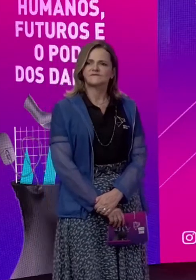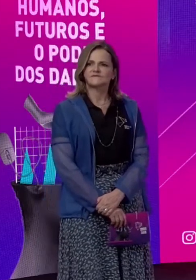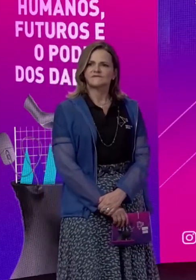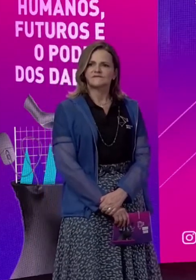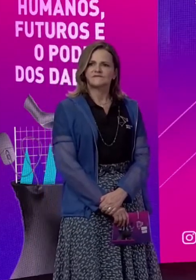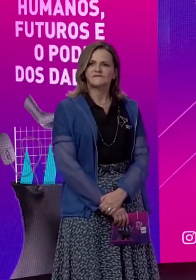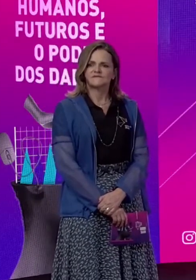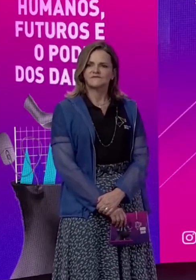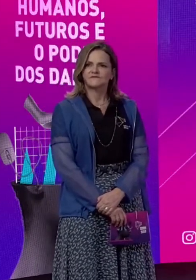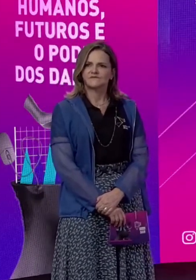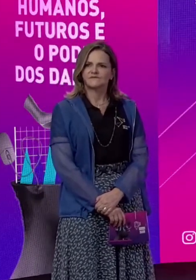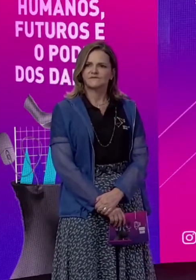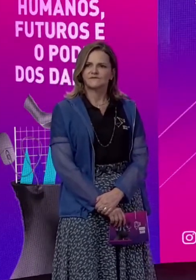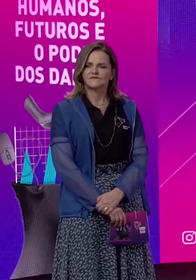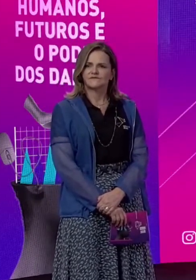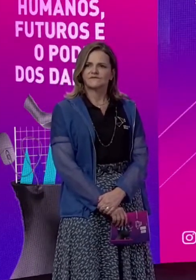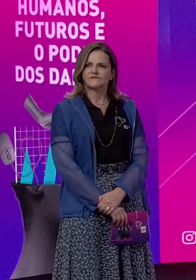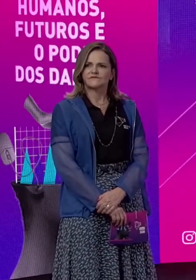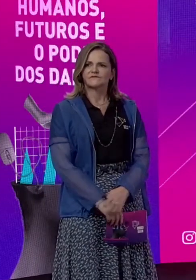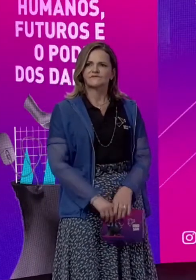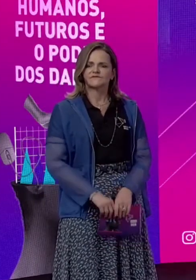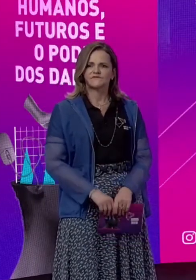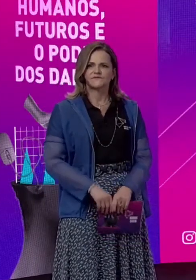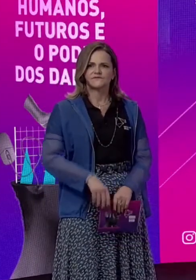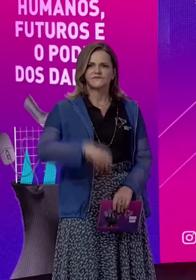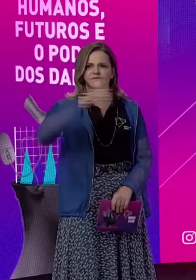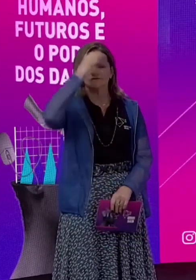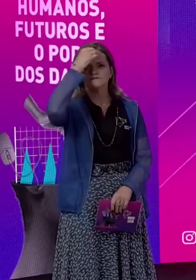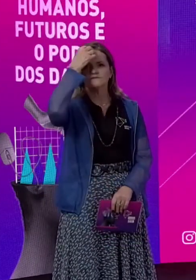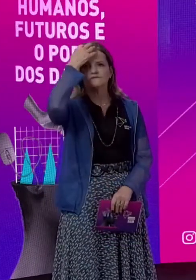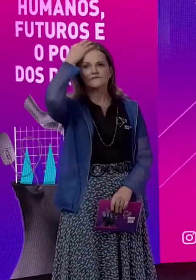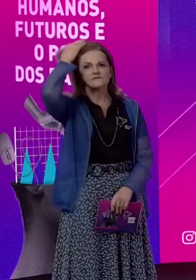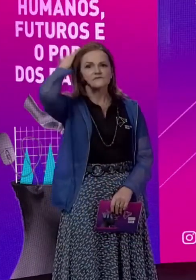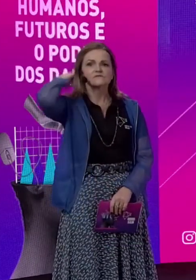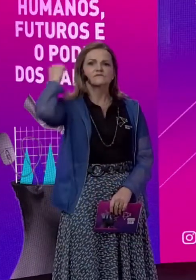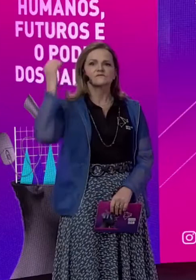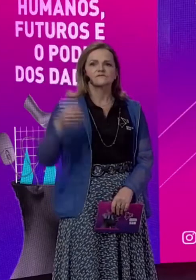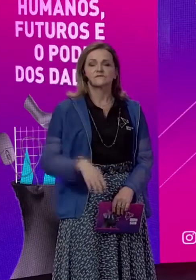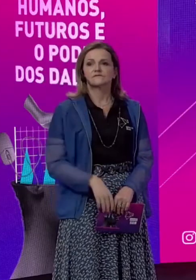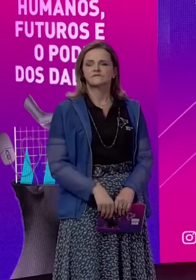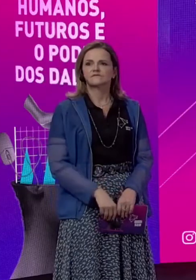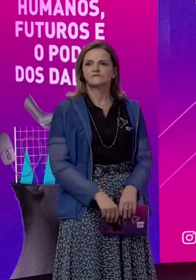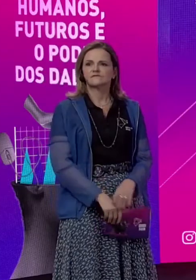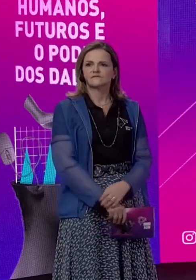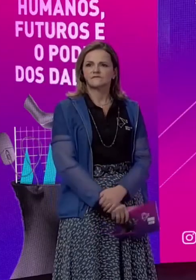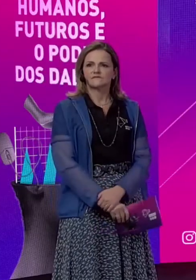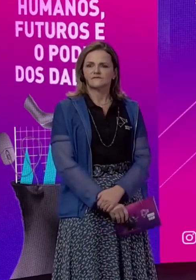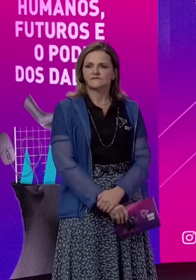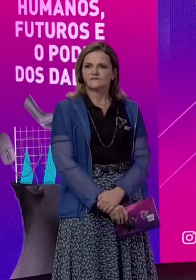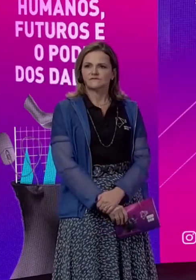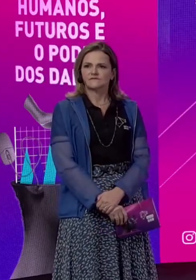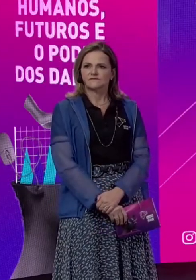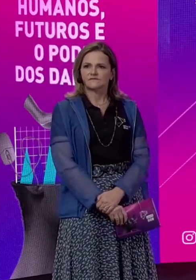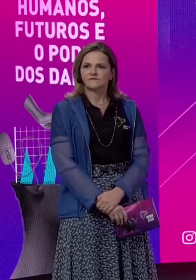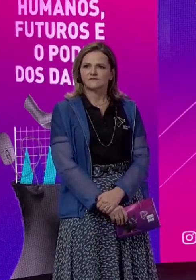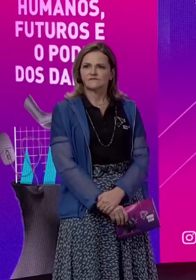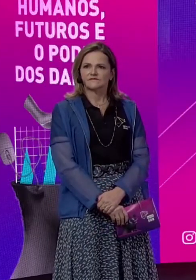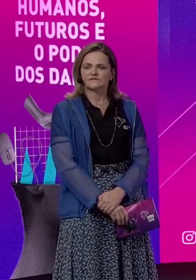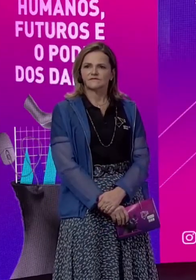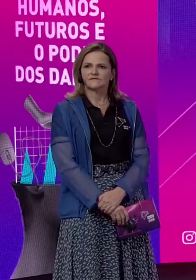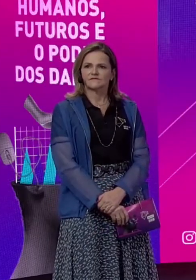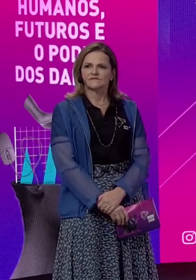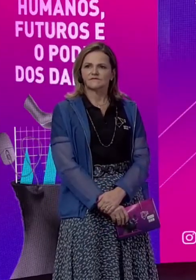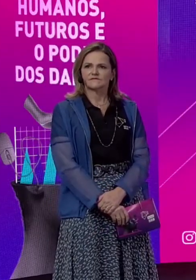gente vem fazendo de metodologia para trazer fluência em dados, competências e dados para organizações e institutos, mas